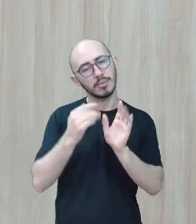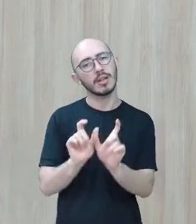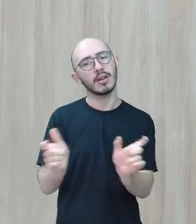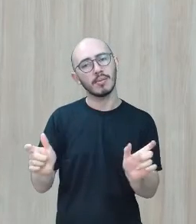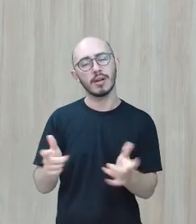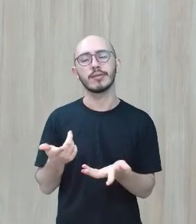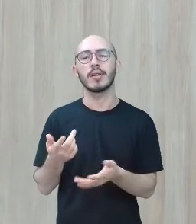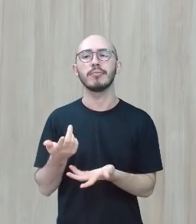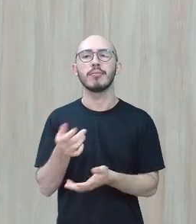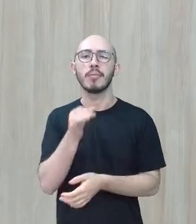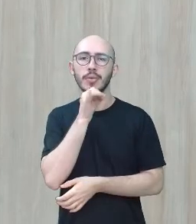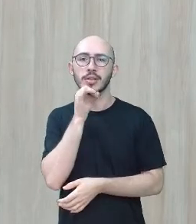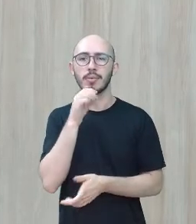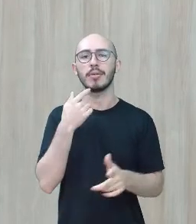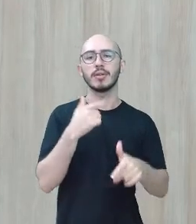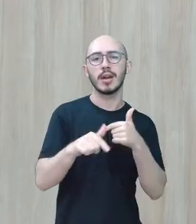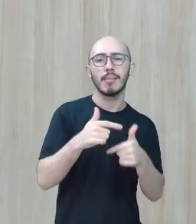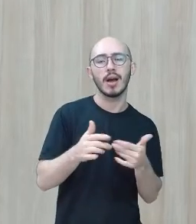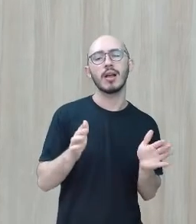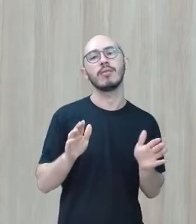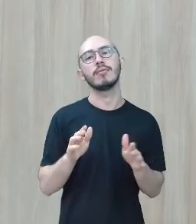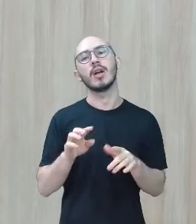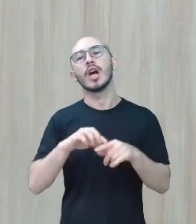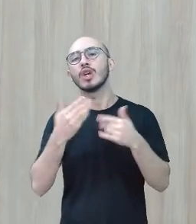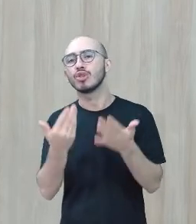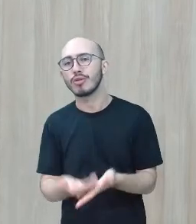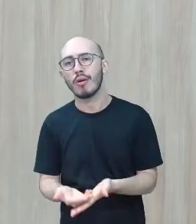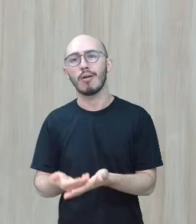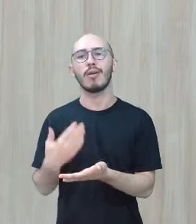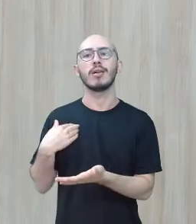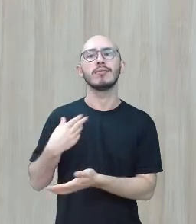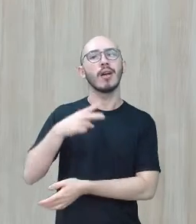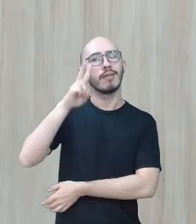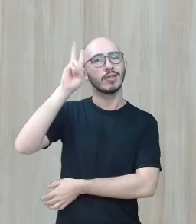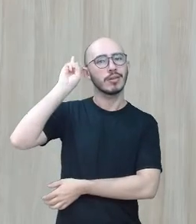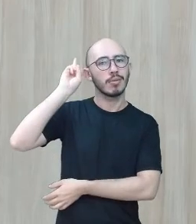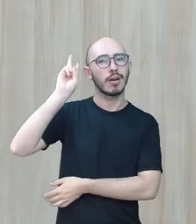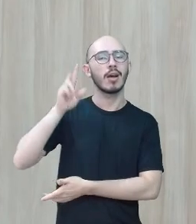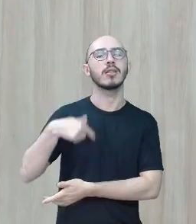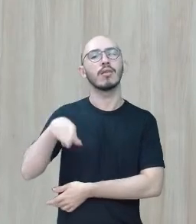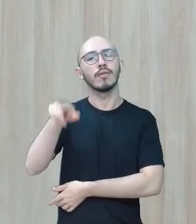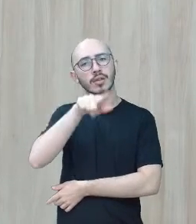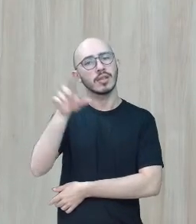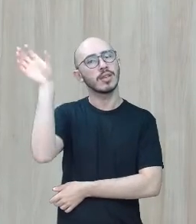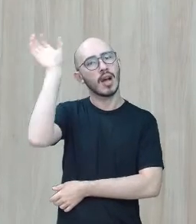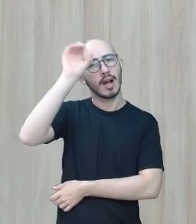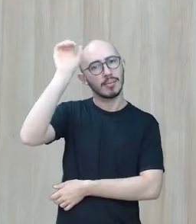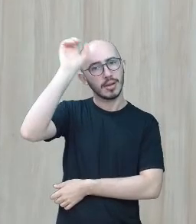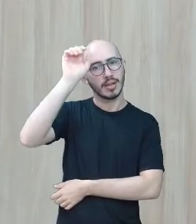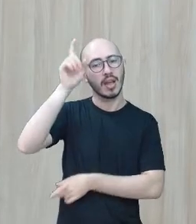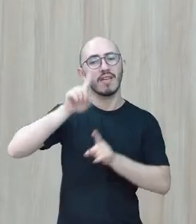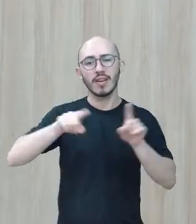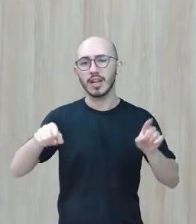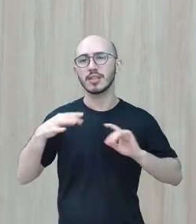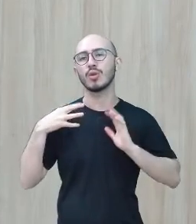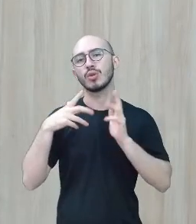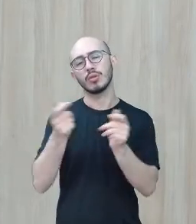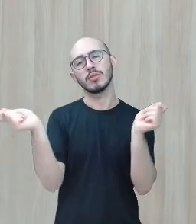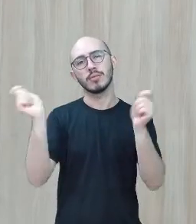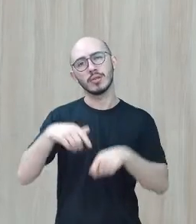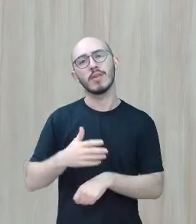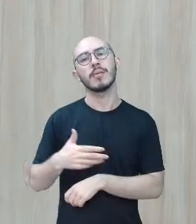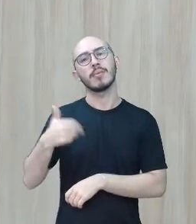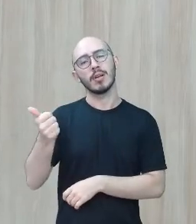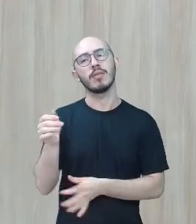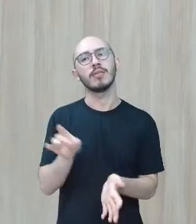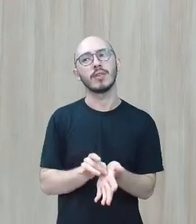Vestibular, concursos, trabalhos, escola. É importante que vocês aprendam todas as variantes que vocês puderem, tá? De verdade,